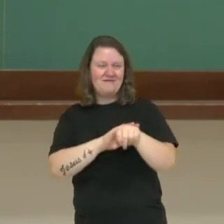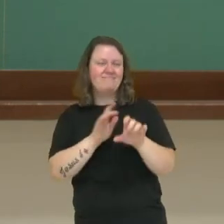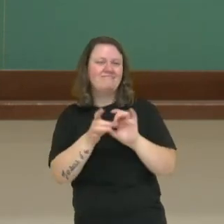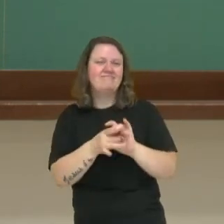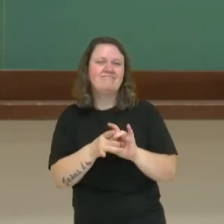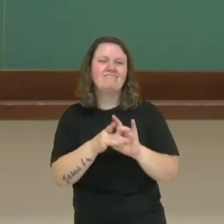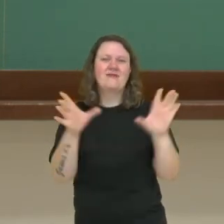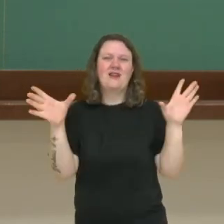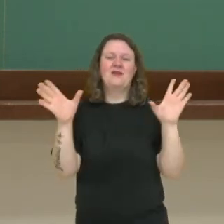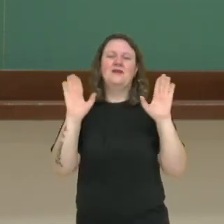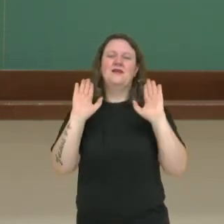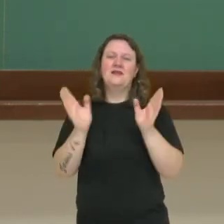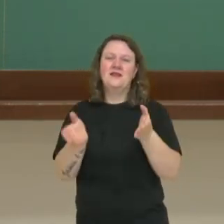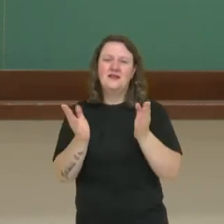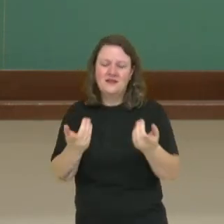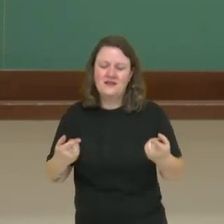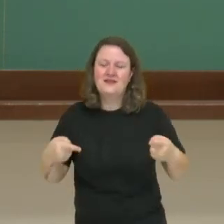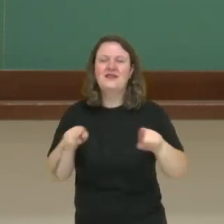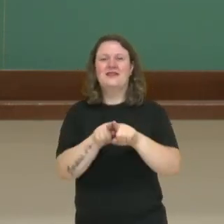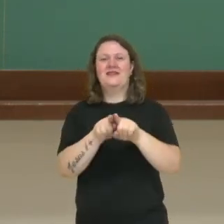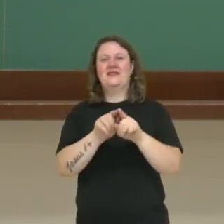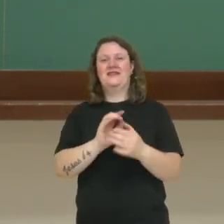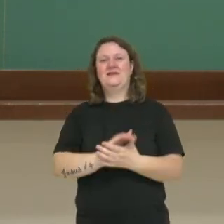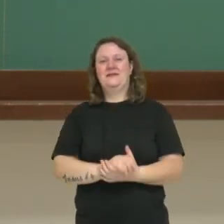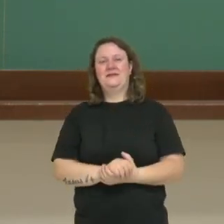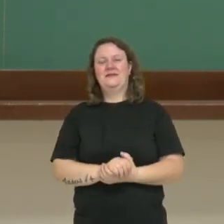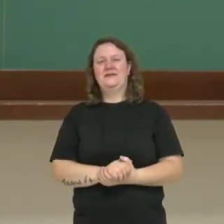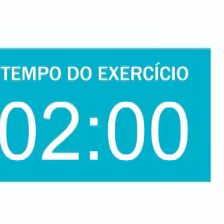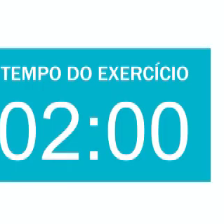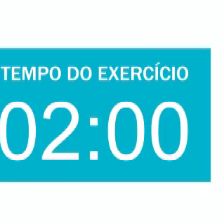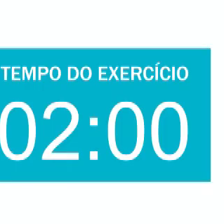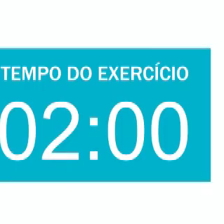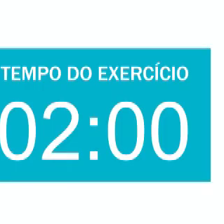isso, então a gente já volta.